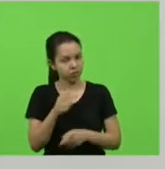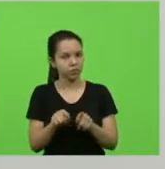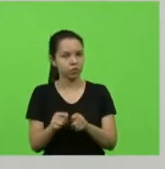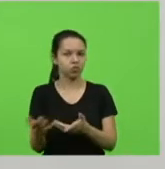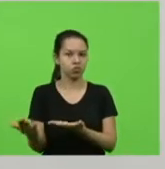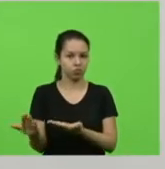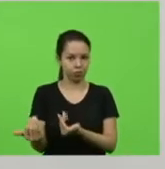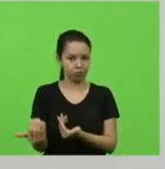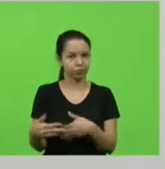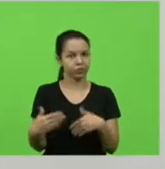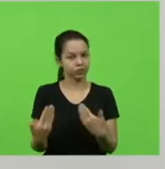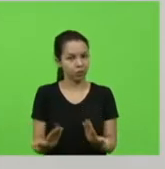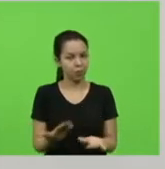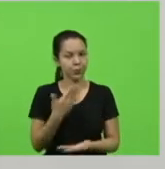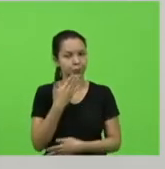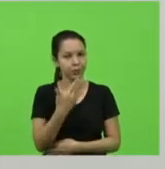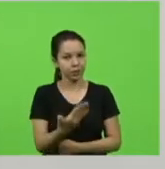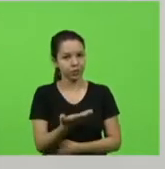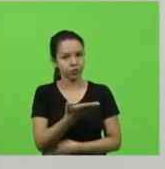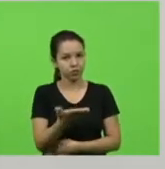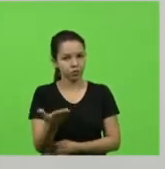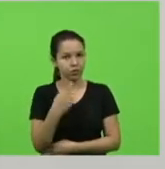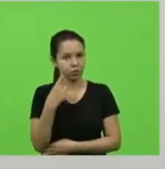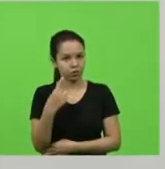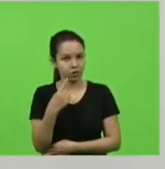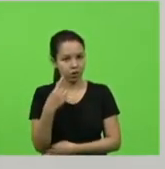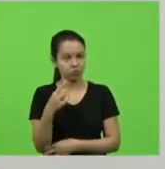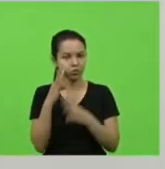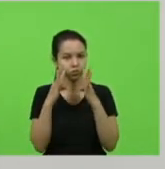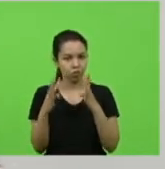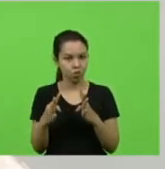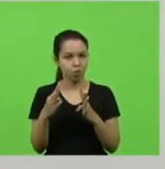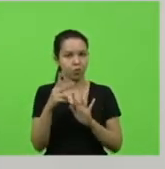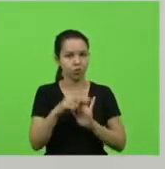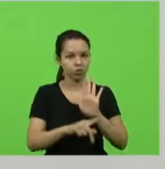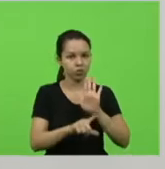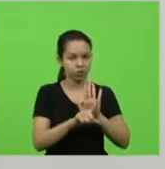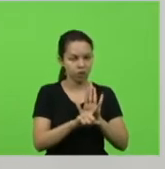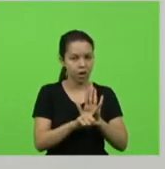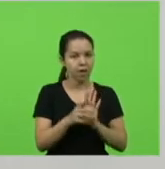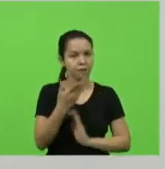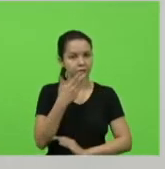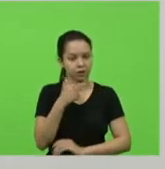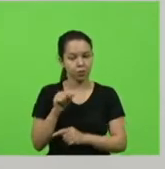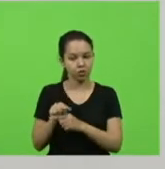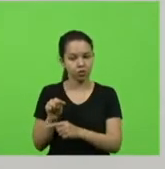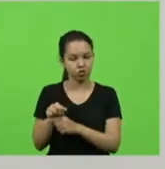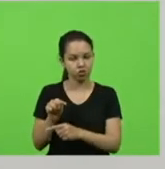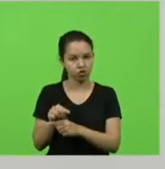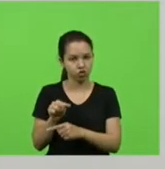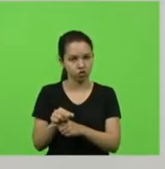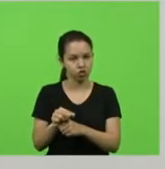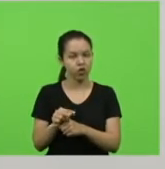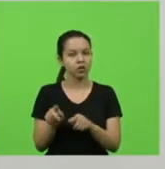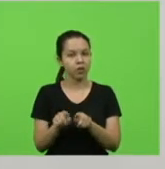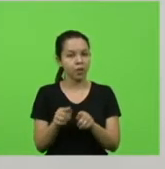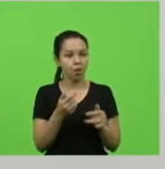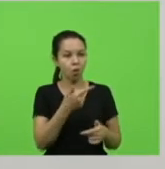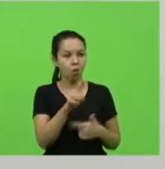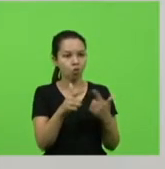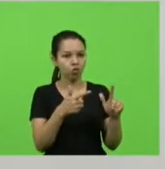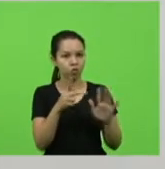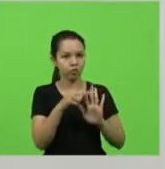eu peço aos senhores deputados que olhem com carinho esse nosso projeto de lei, Infância Protegida. inspirada em outros projetos que já foram aprovados em